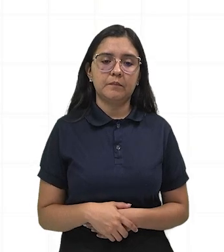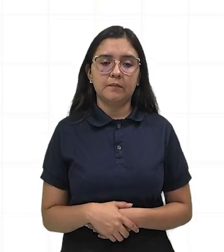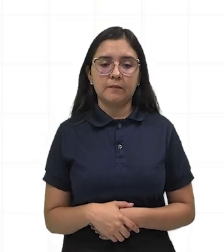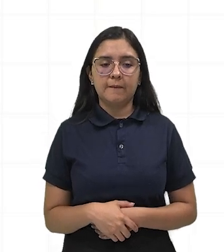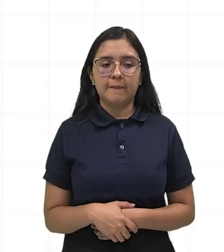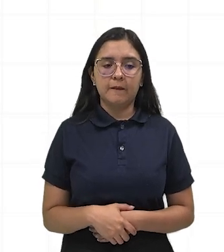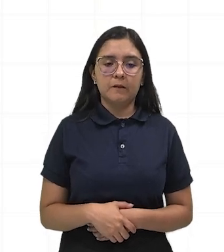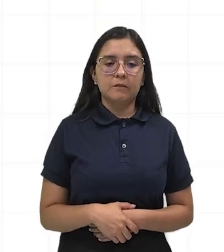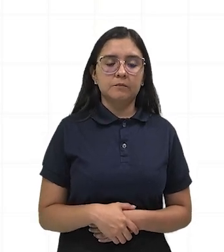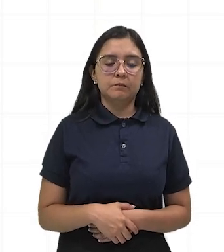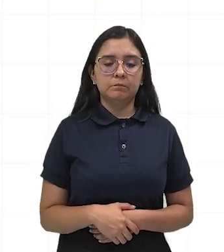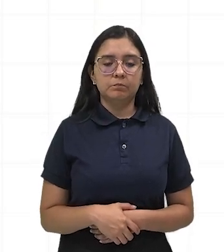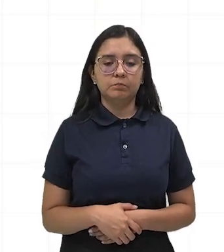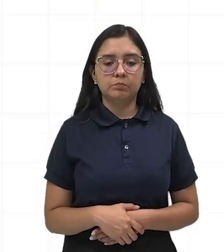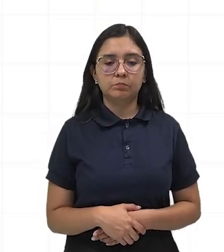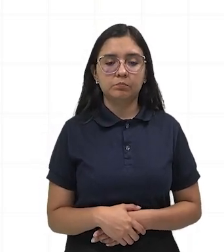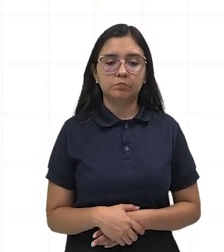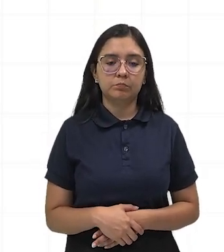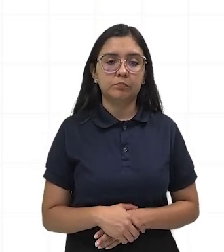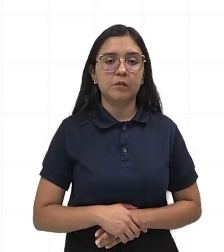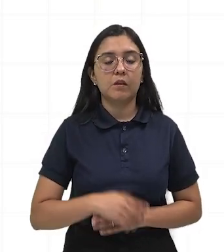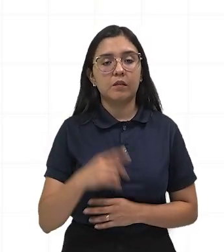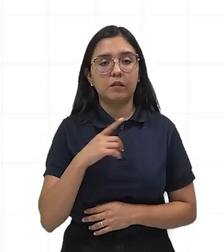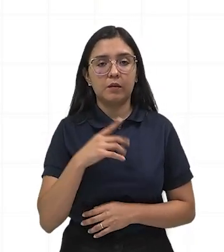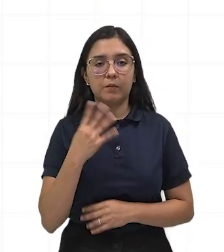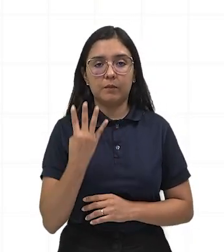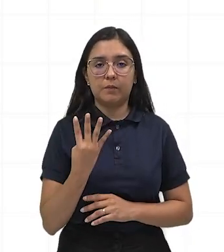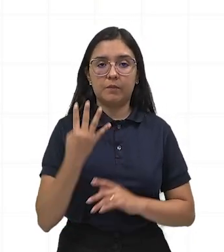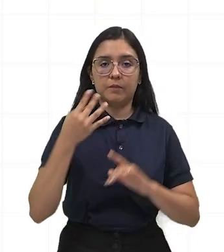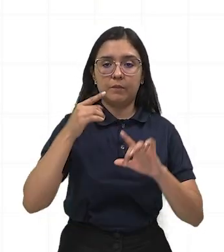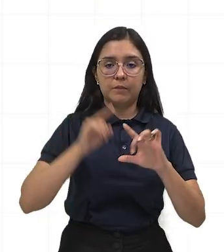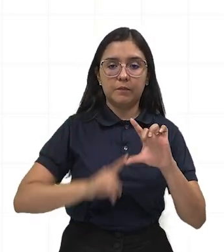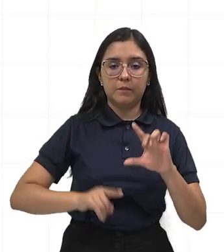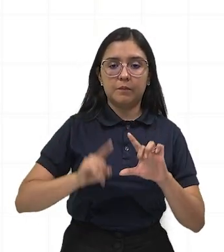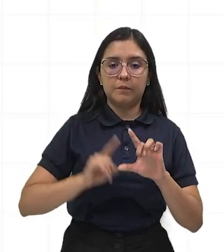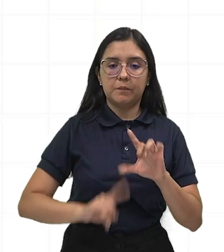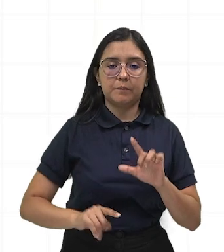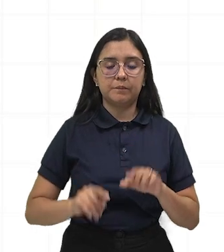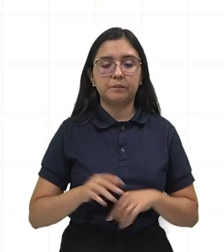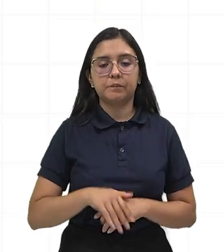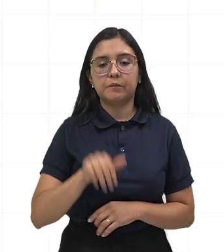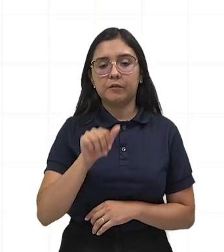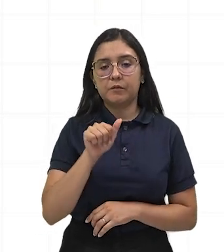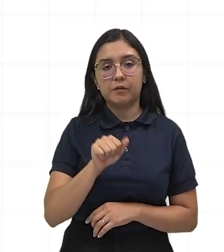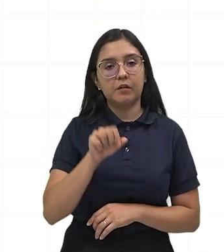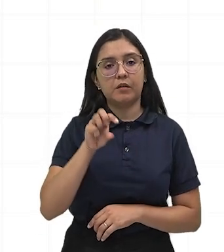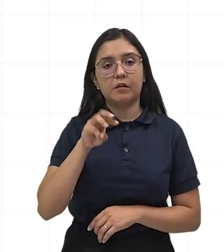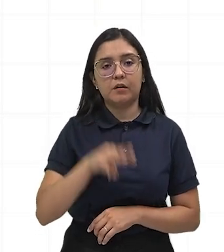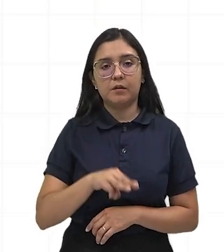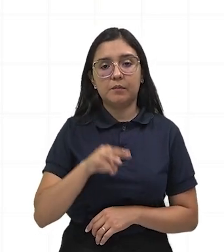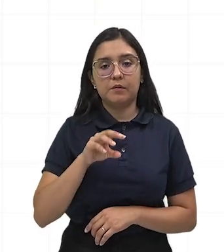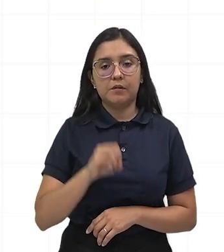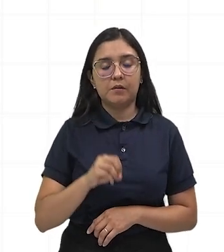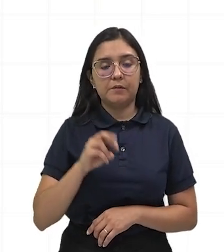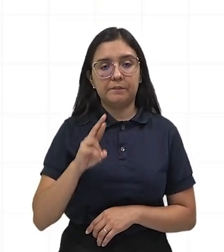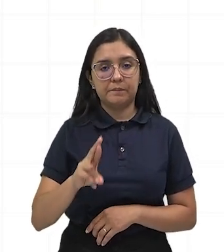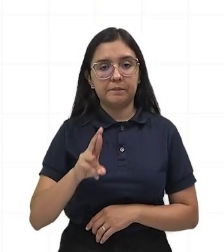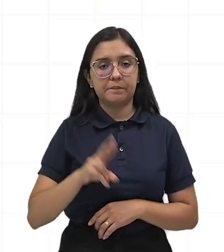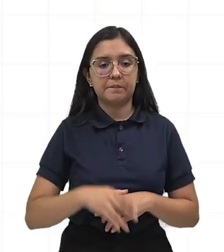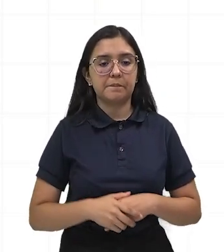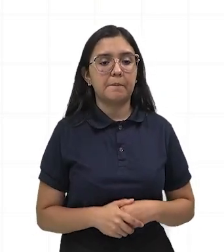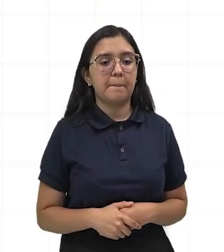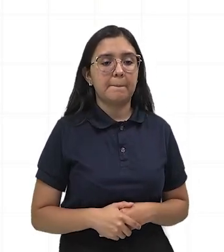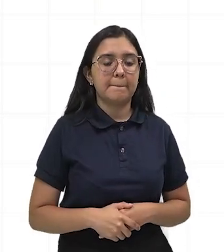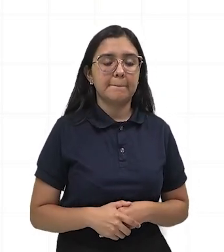3, 4. 4 letras, né? O A, o M, o O e o R. E o que vem